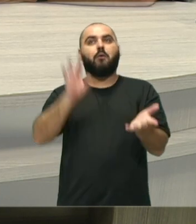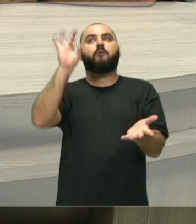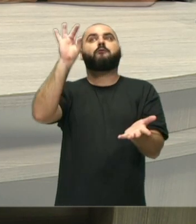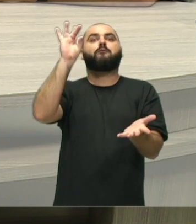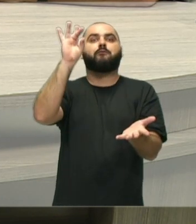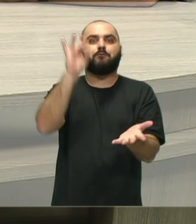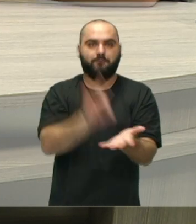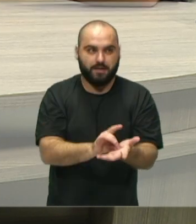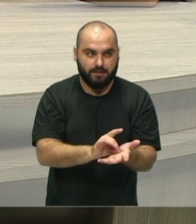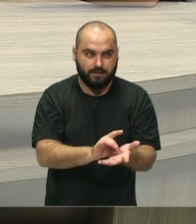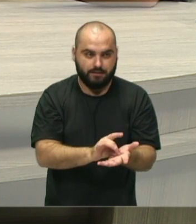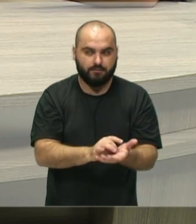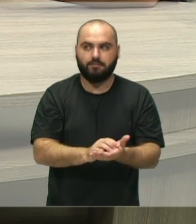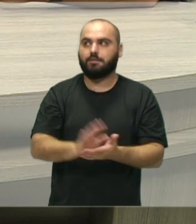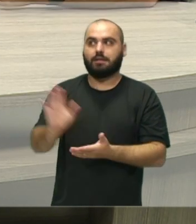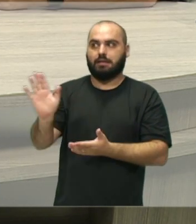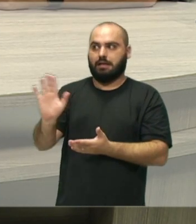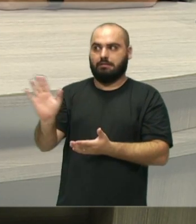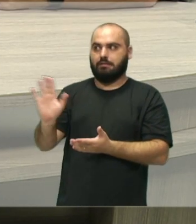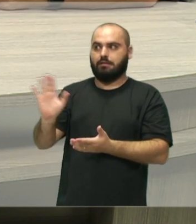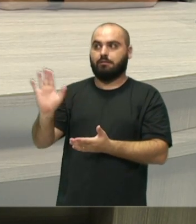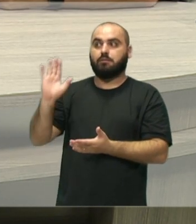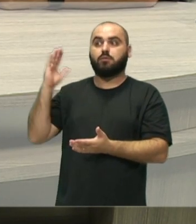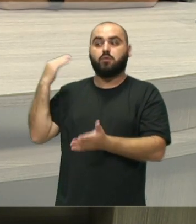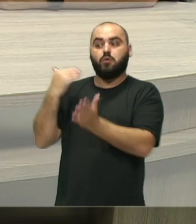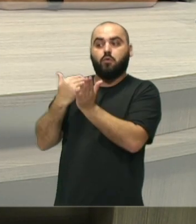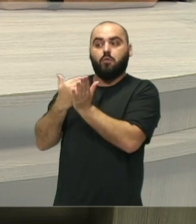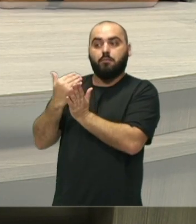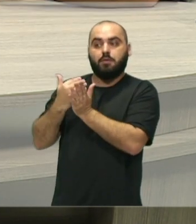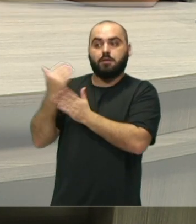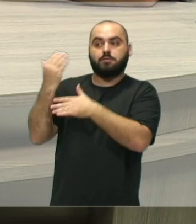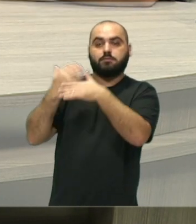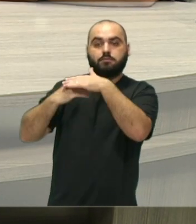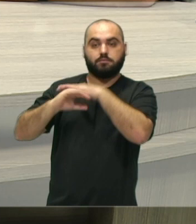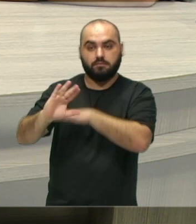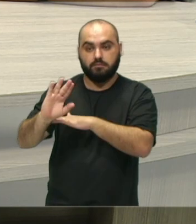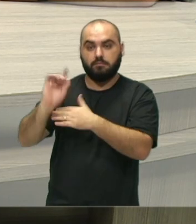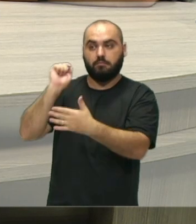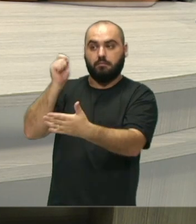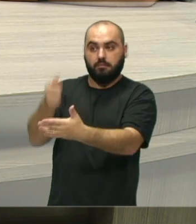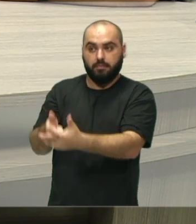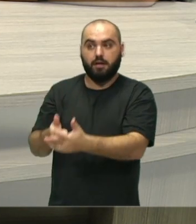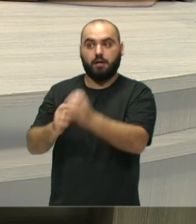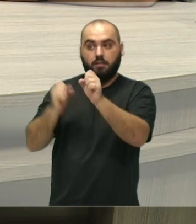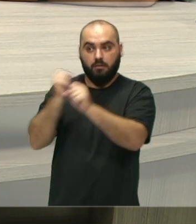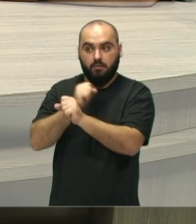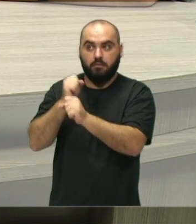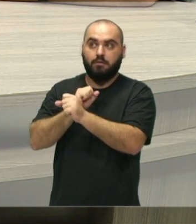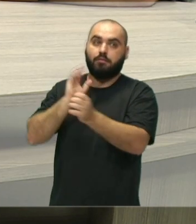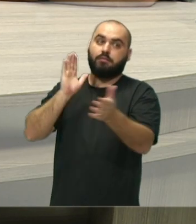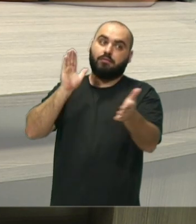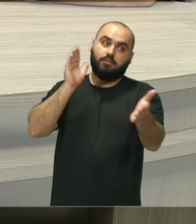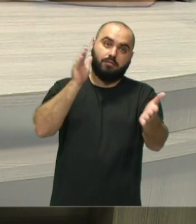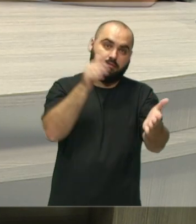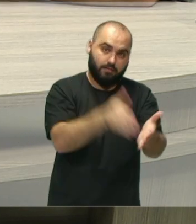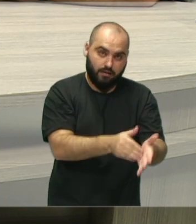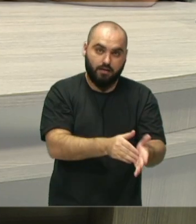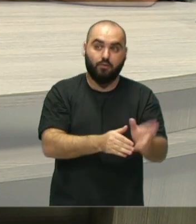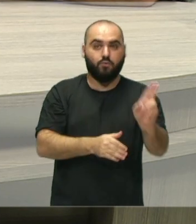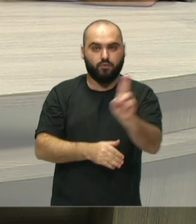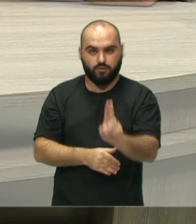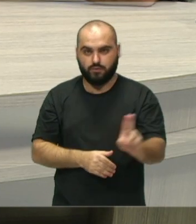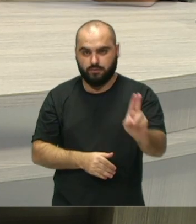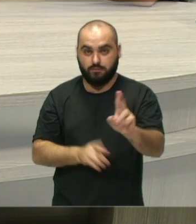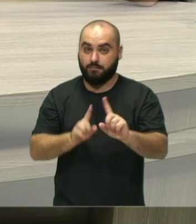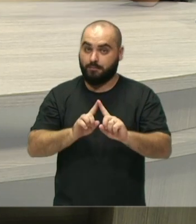concretização. Não. Considerando desde a fase dos investimentos, da construção das obras, até a parte da exploração.